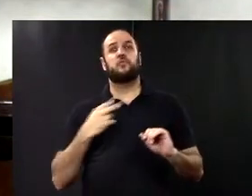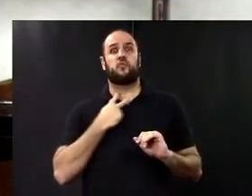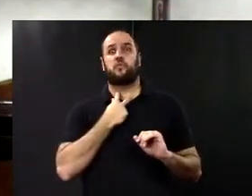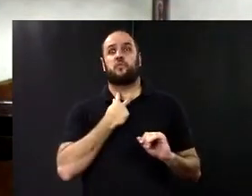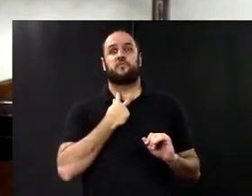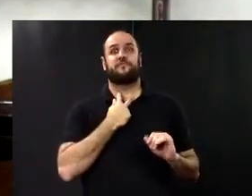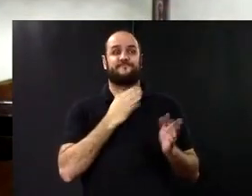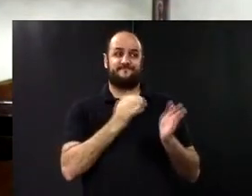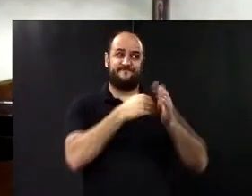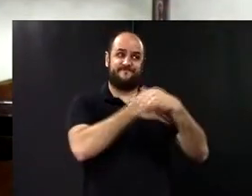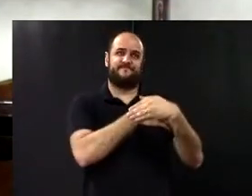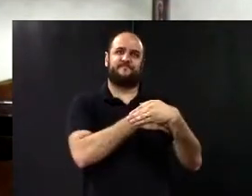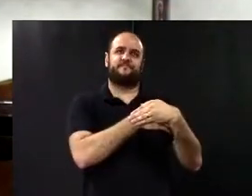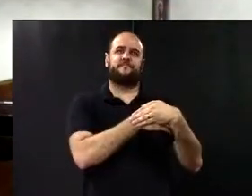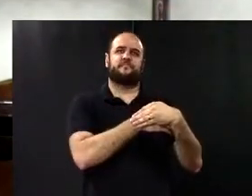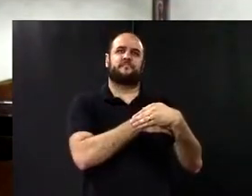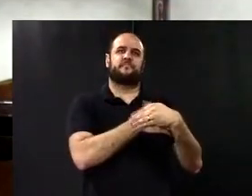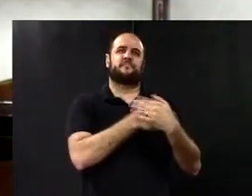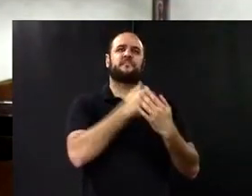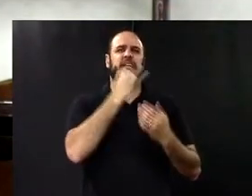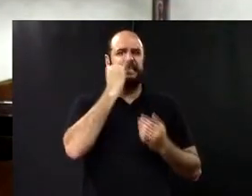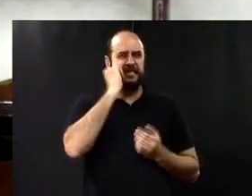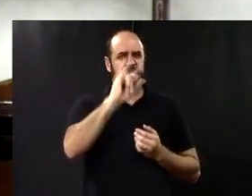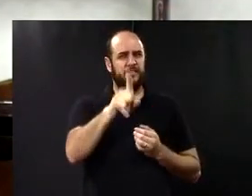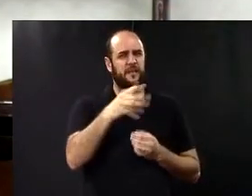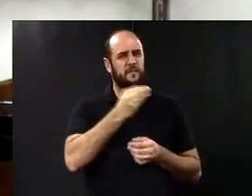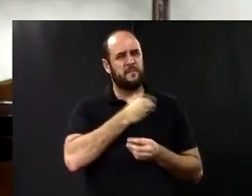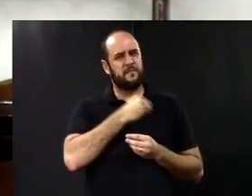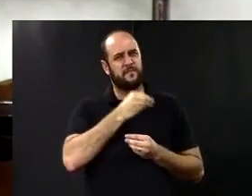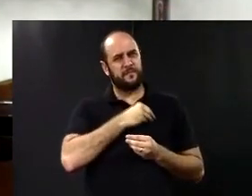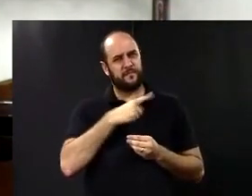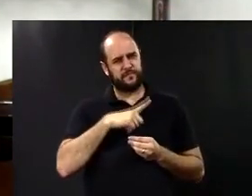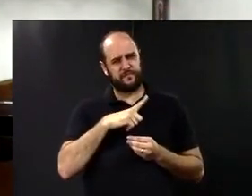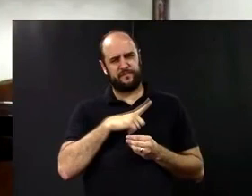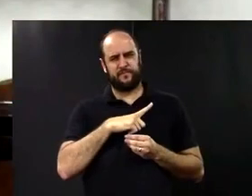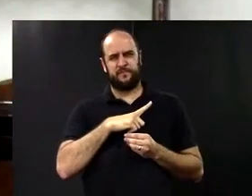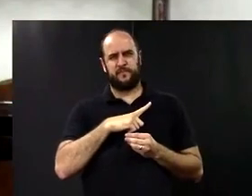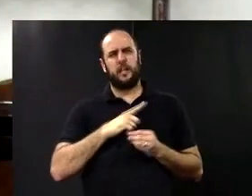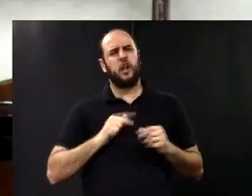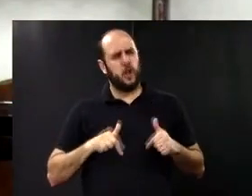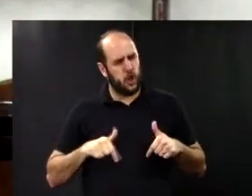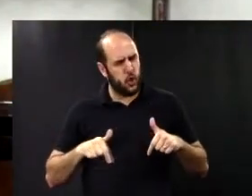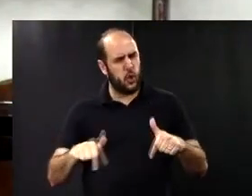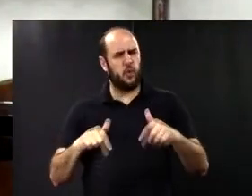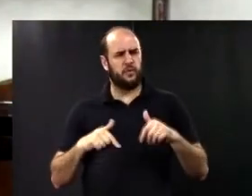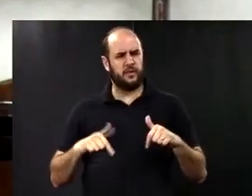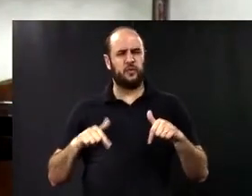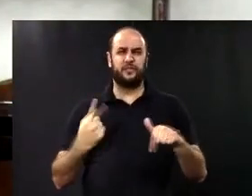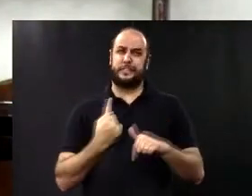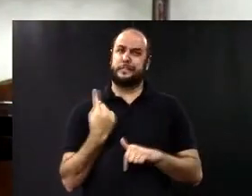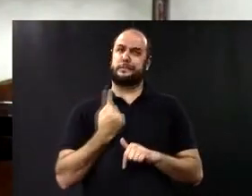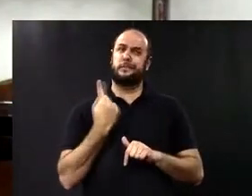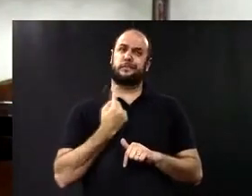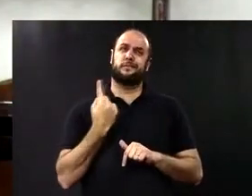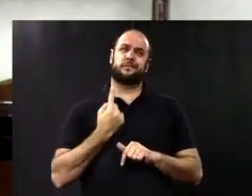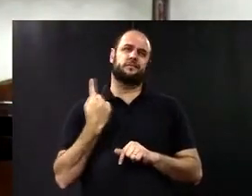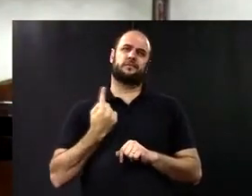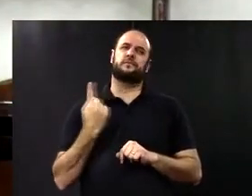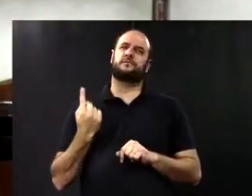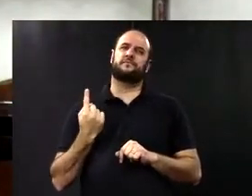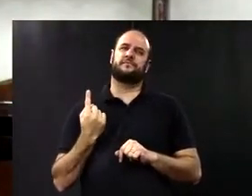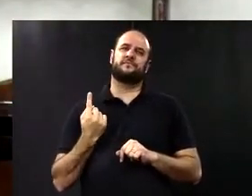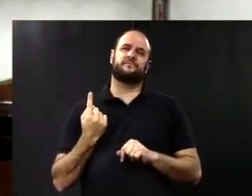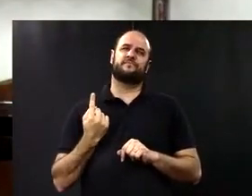escondê-la. Se você tem um pecado, que você está lutando contra ele sozinho,